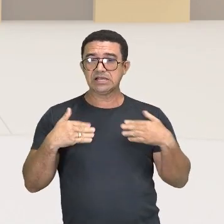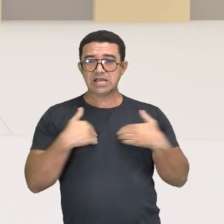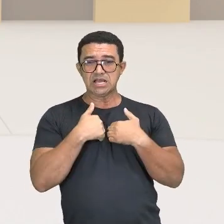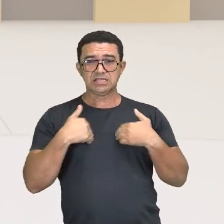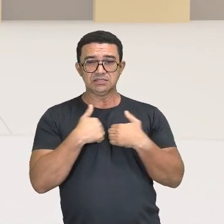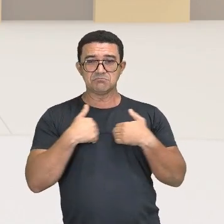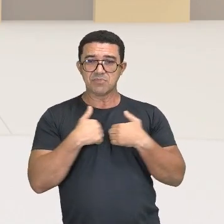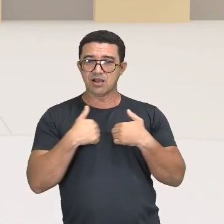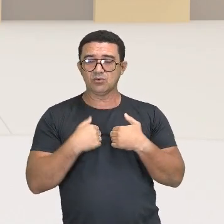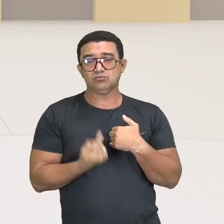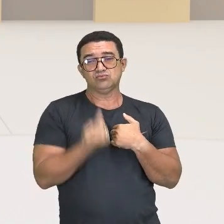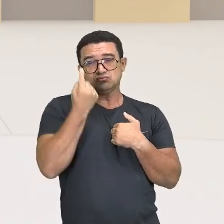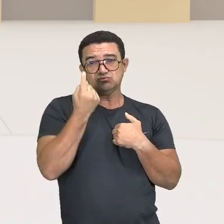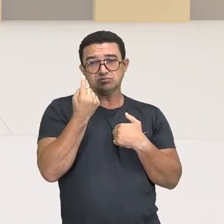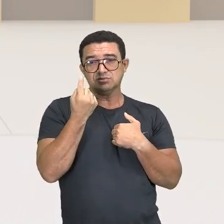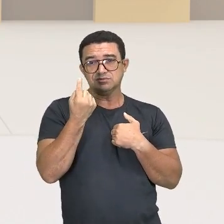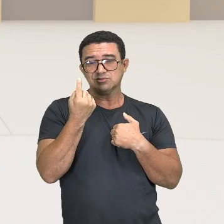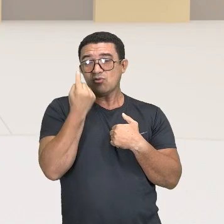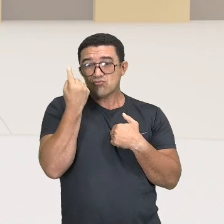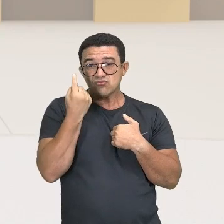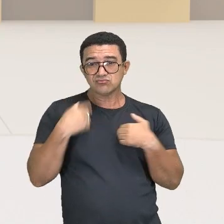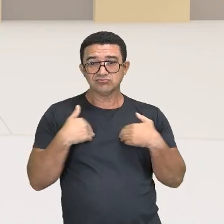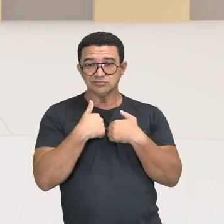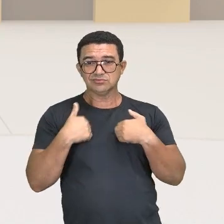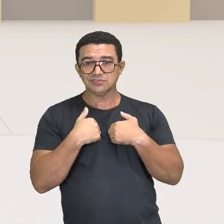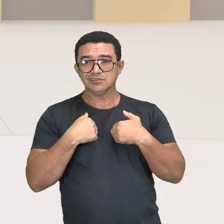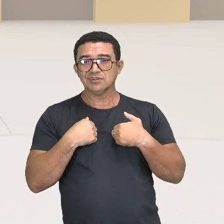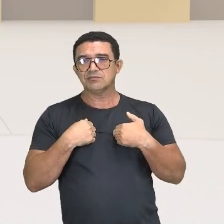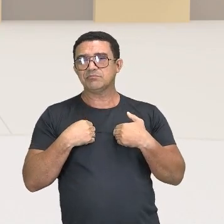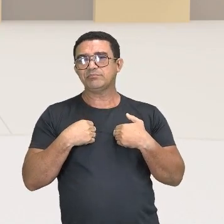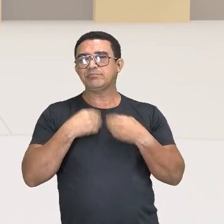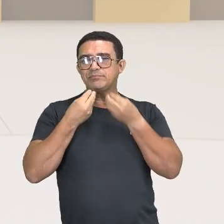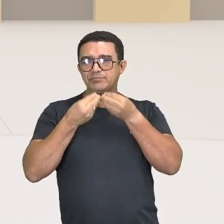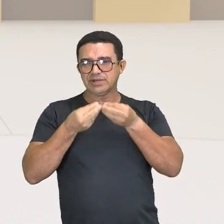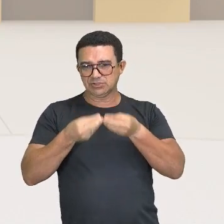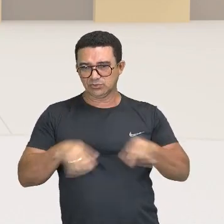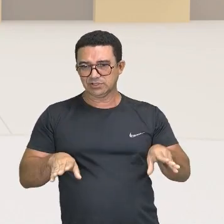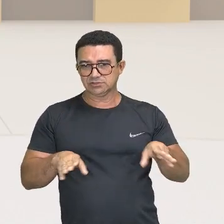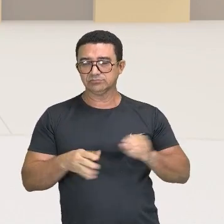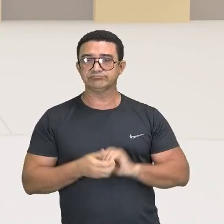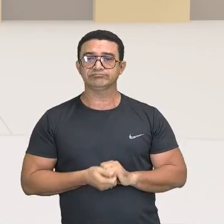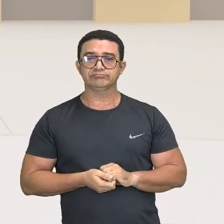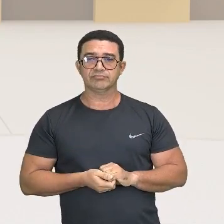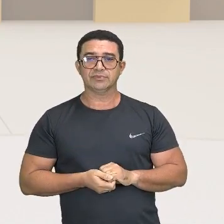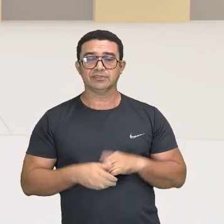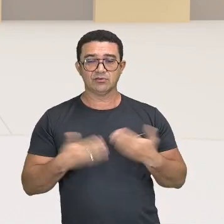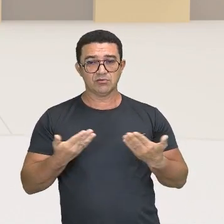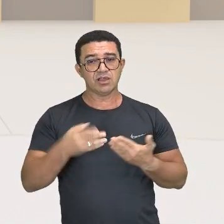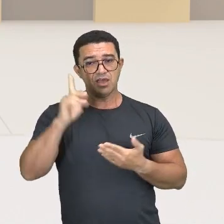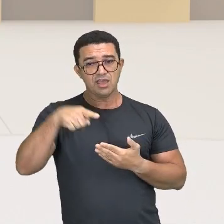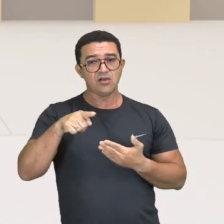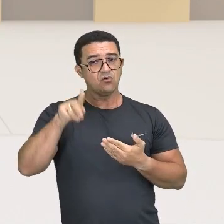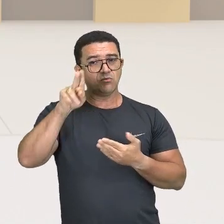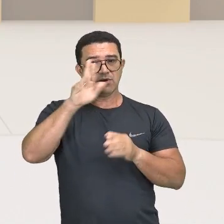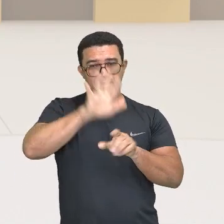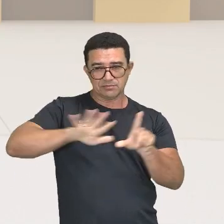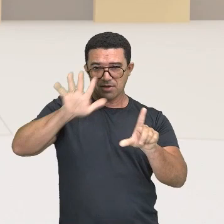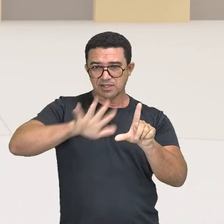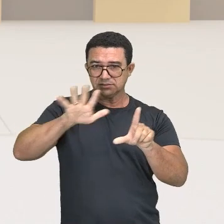né, não é o único ser vivo que vai ser prejudicado ali com esse aquecimento global. Essa é sempre uma imagem muito utilizada, mas além